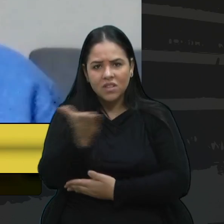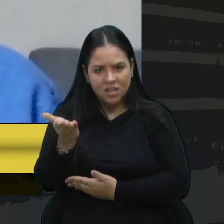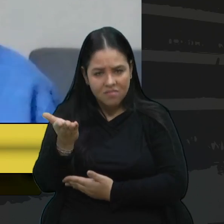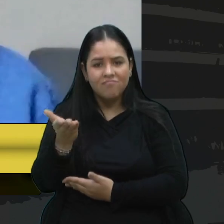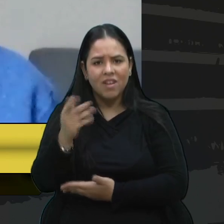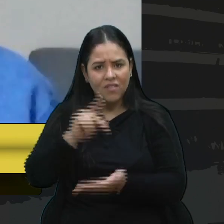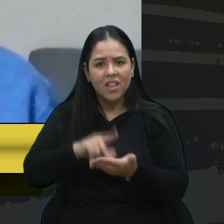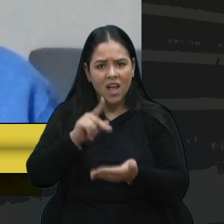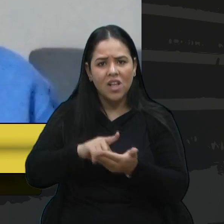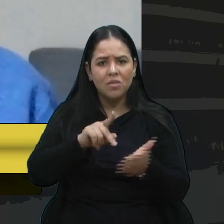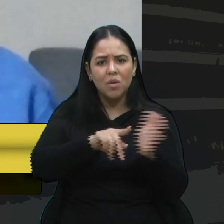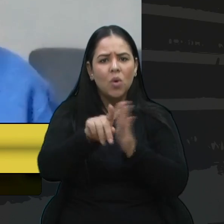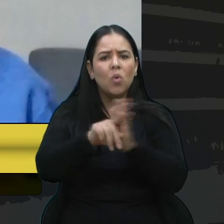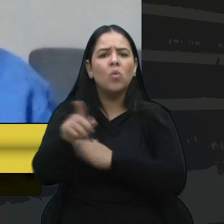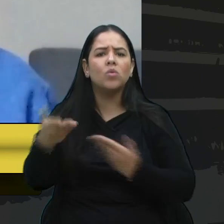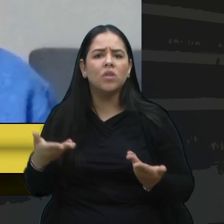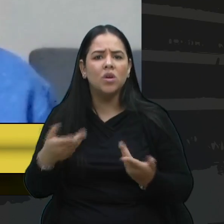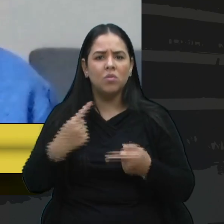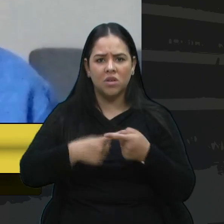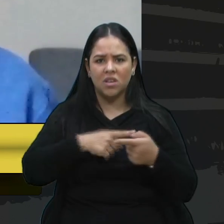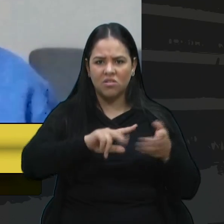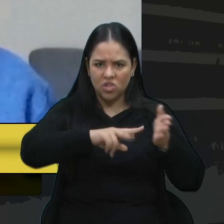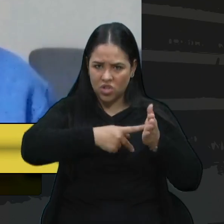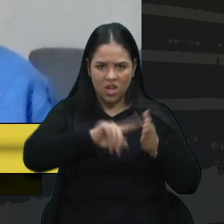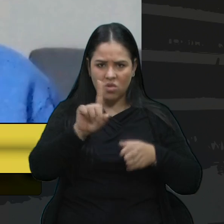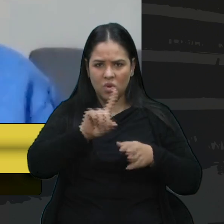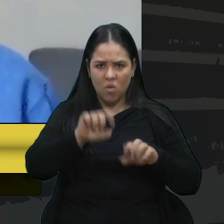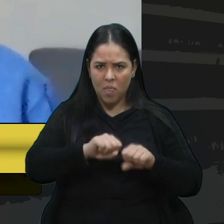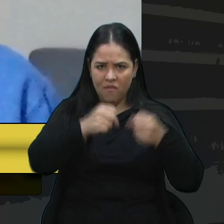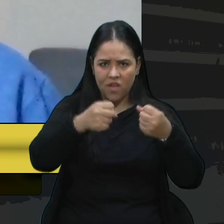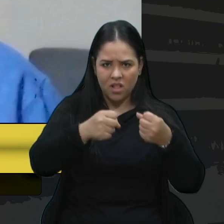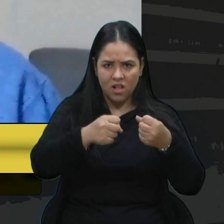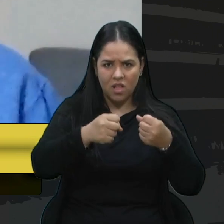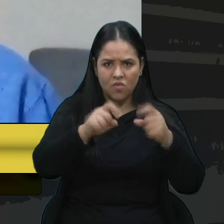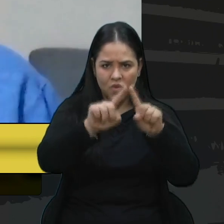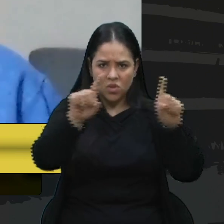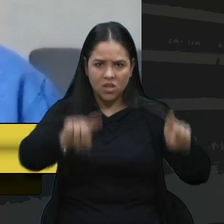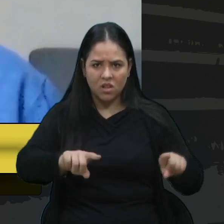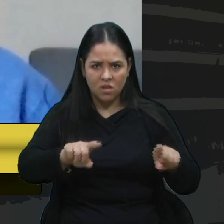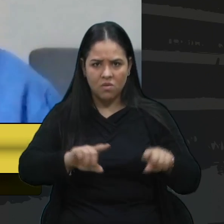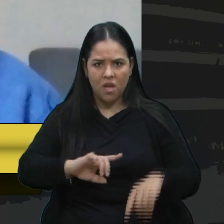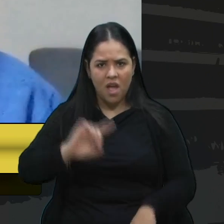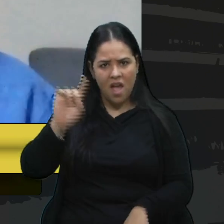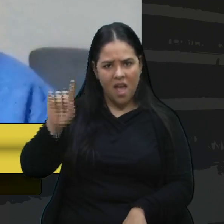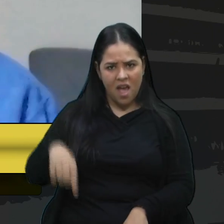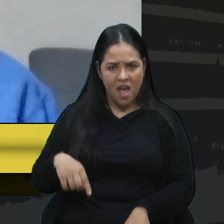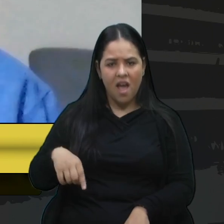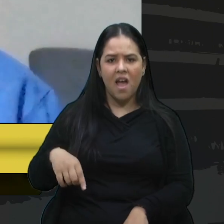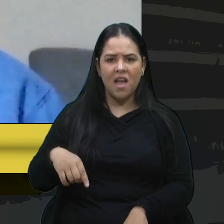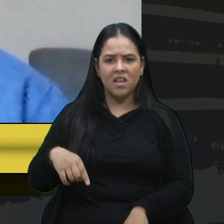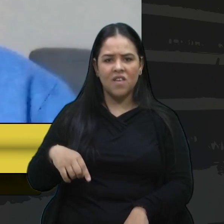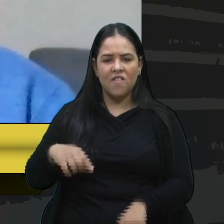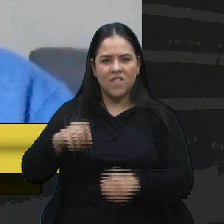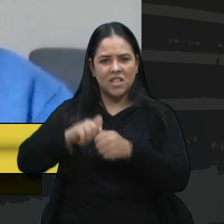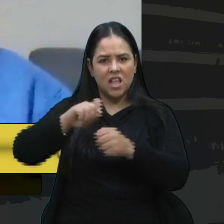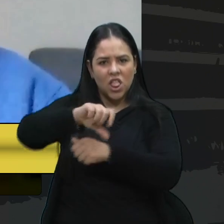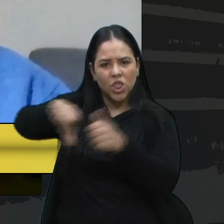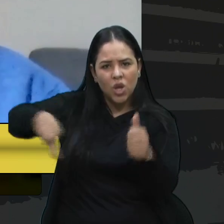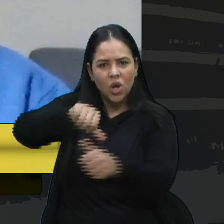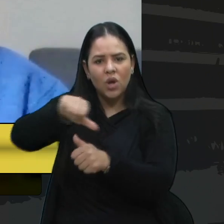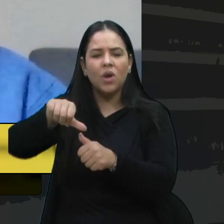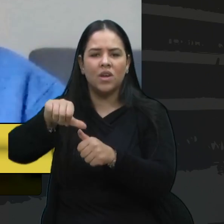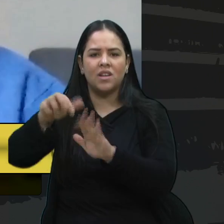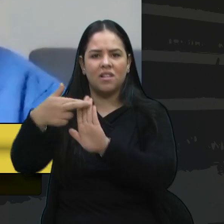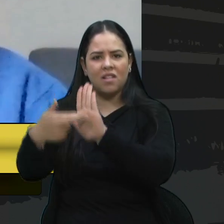se de fato o sindicato não está em defesa do trabalhador, quem está em defesa do trabalhador é quem fez a reforma trabalhista, então que se traga aqui